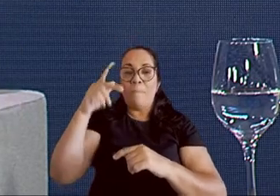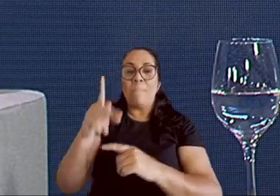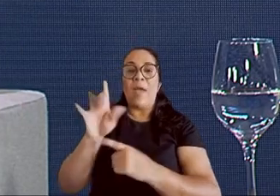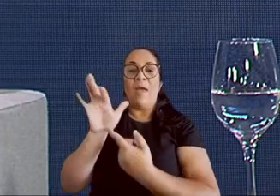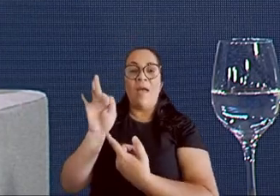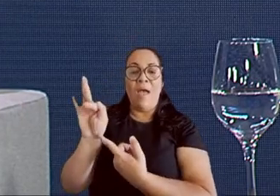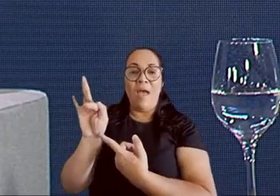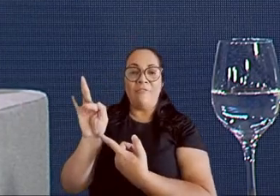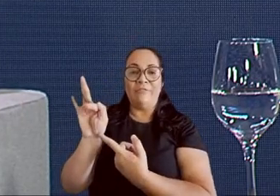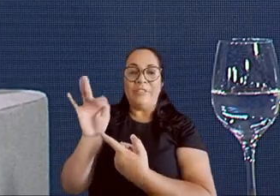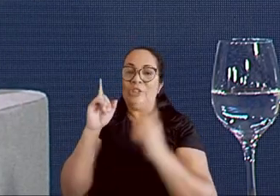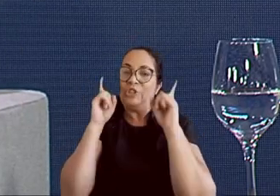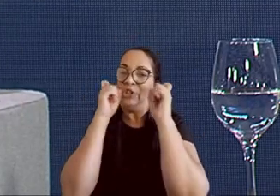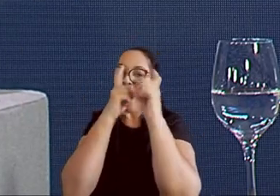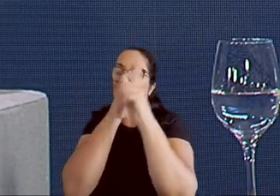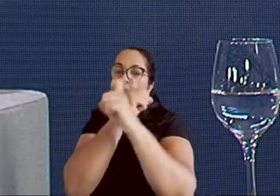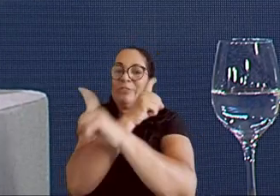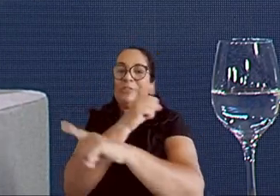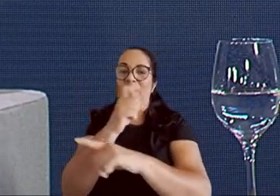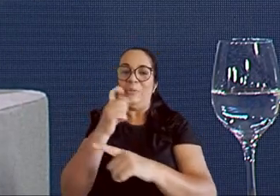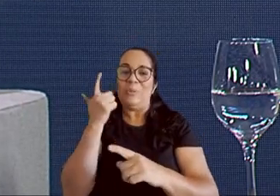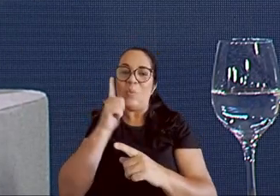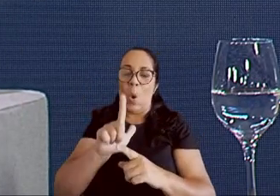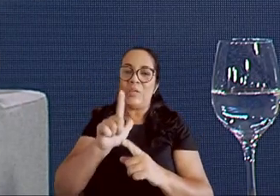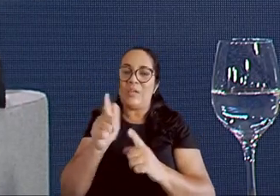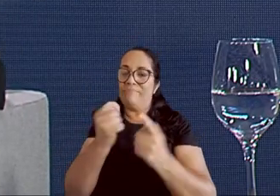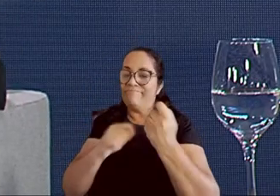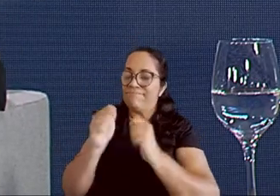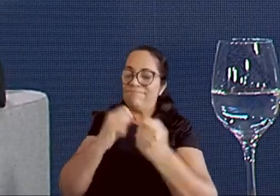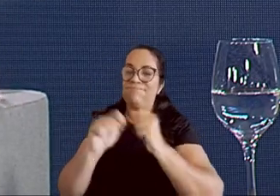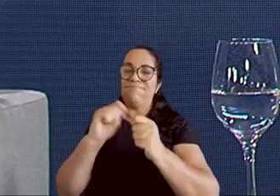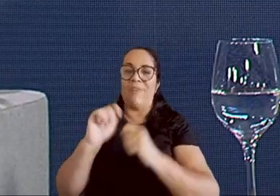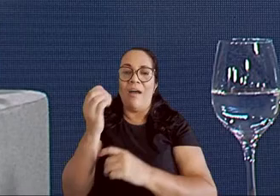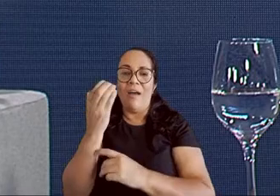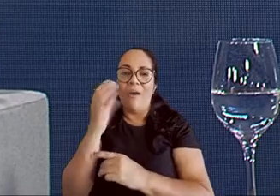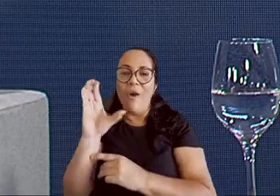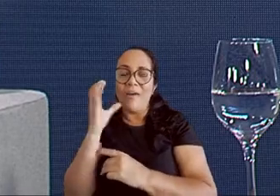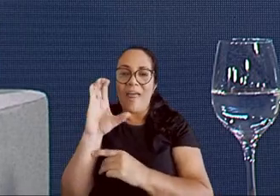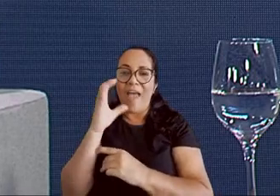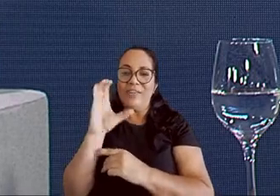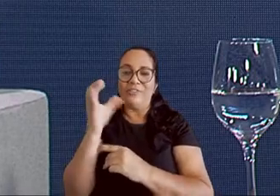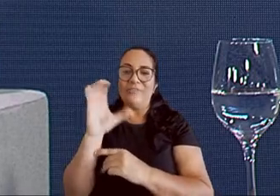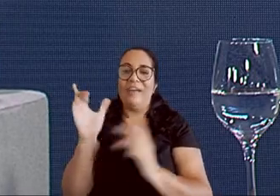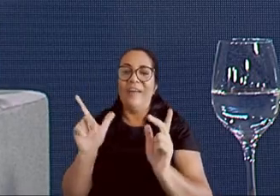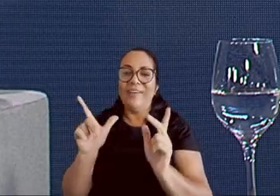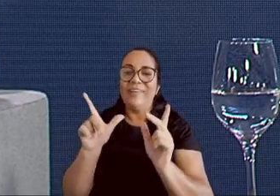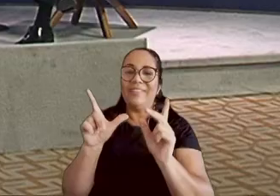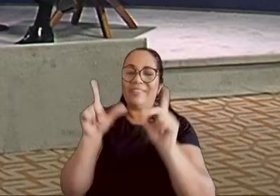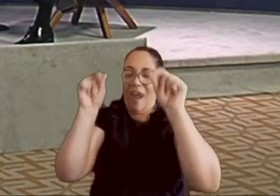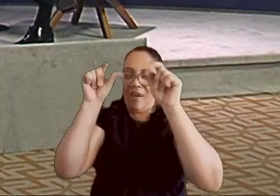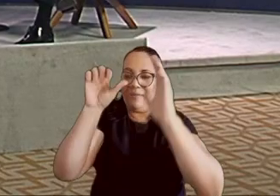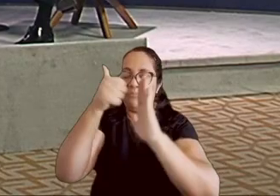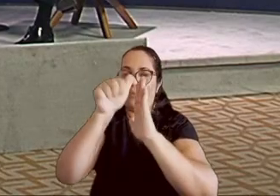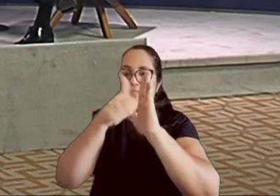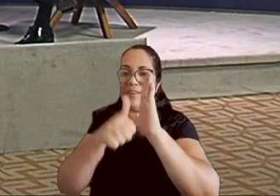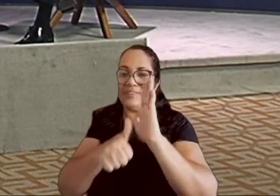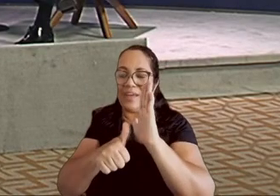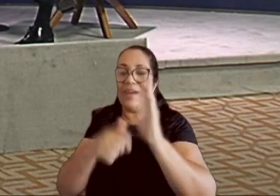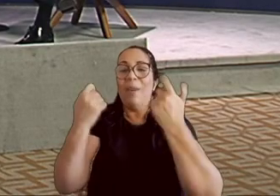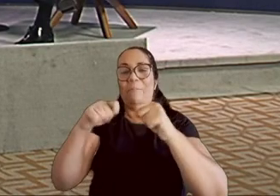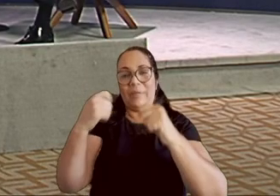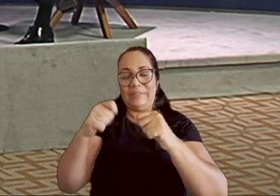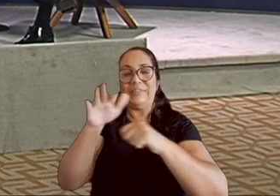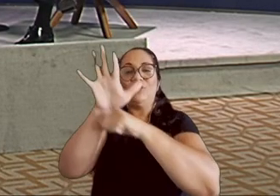de poder minimizar o tipo de crédito de forma compensar uma análise não especializada mas nesse ano